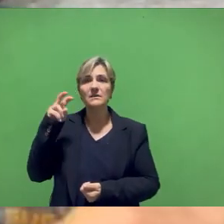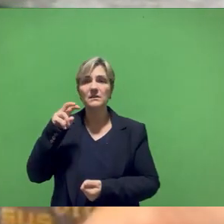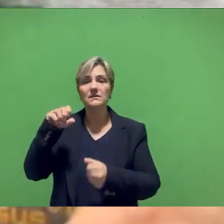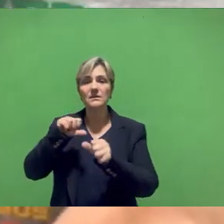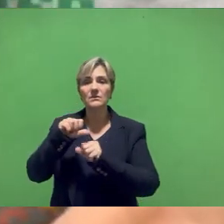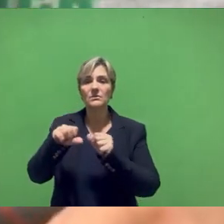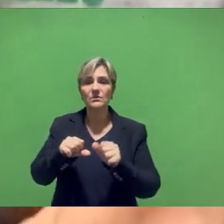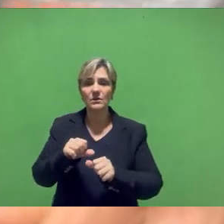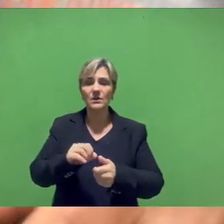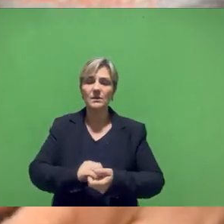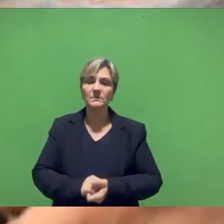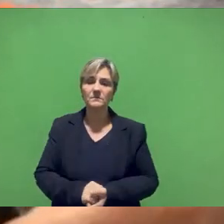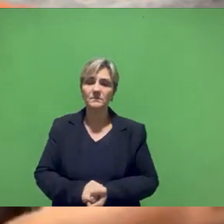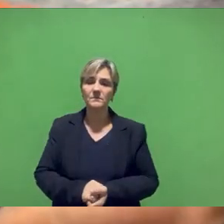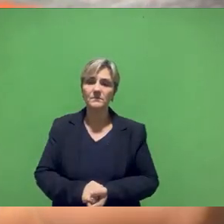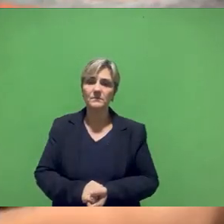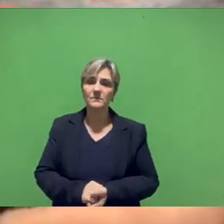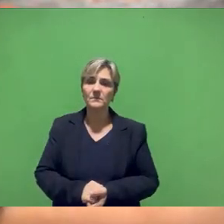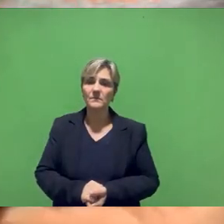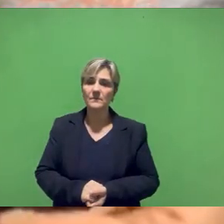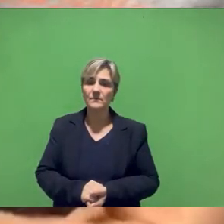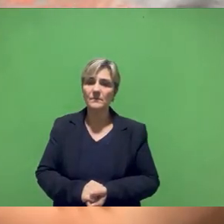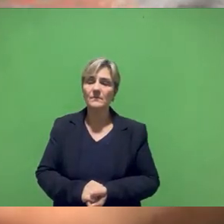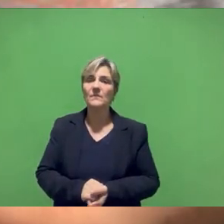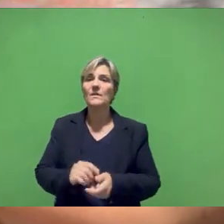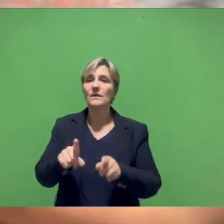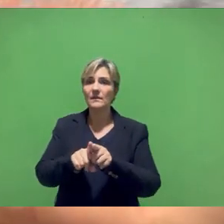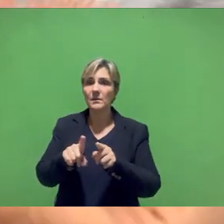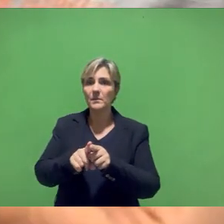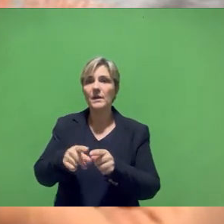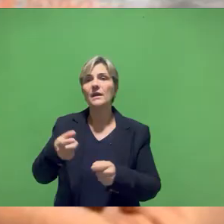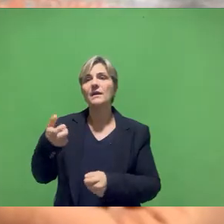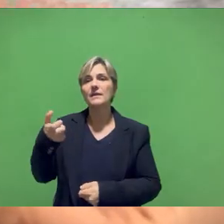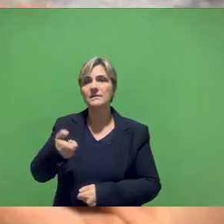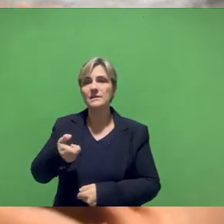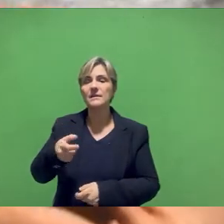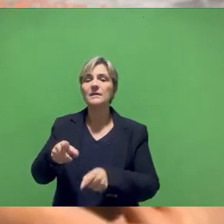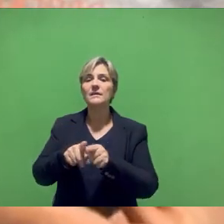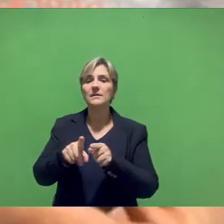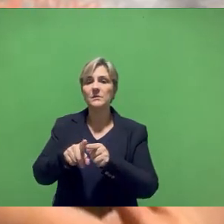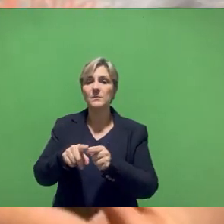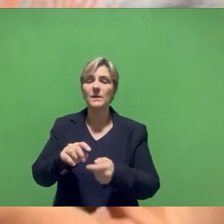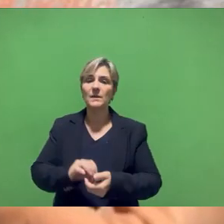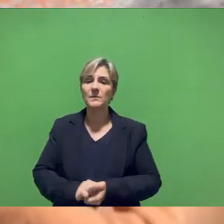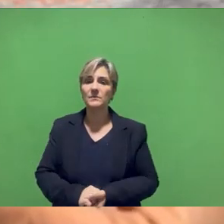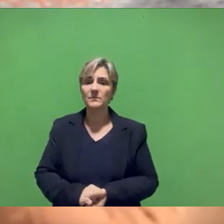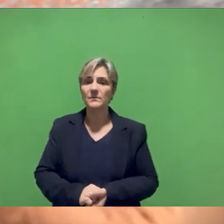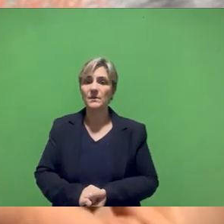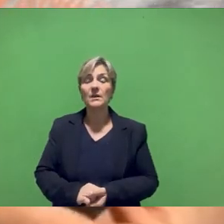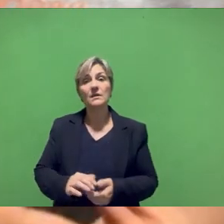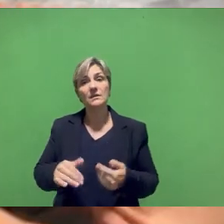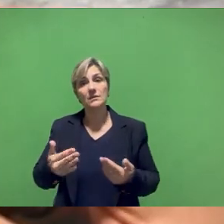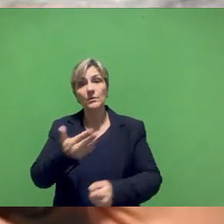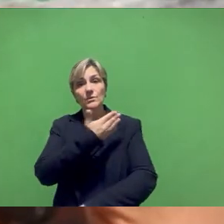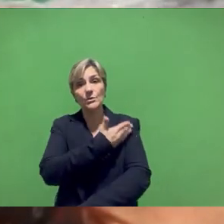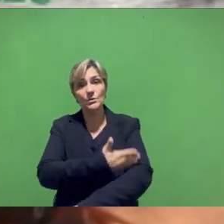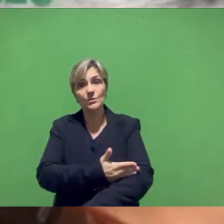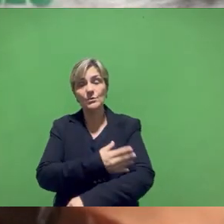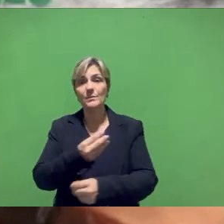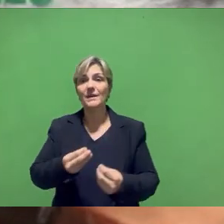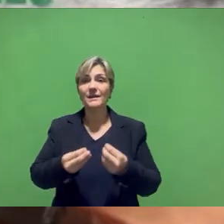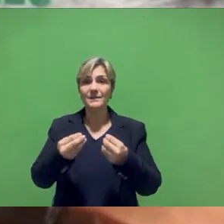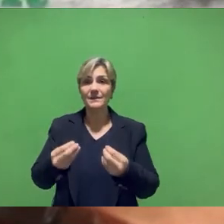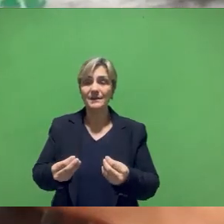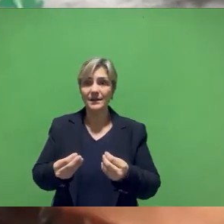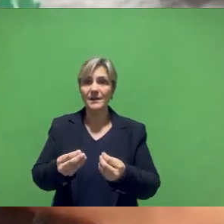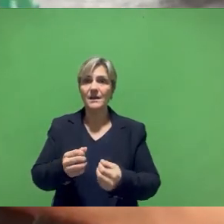Tira rosqueando aqui. A seringa também, a gente faz a mesma coisa, ou seja, a gente costuma entregar os